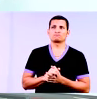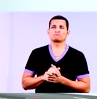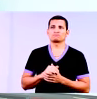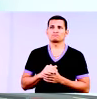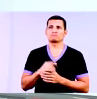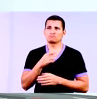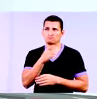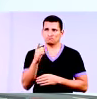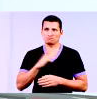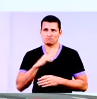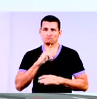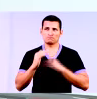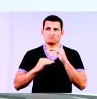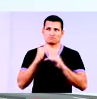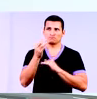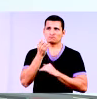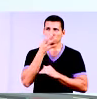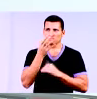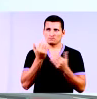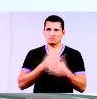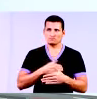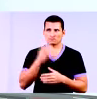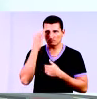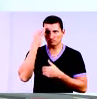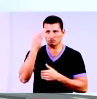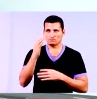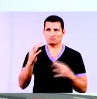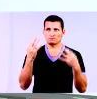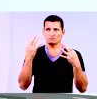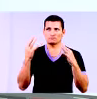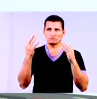bom na prova. Tá? Fico por aqui, agradeço a atenção de todos, estamos à